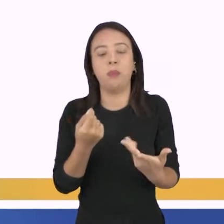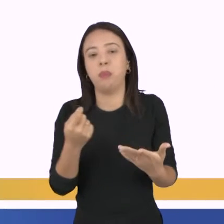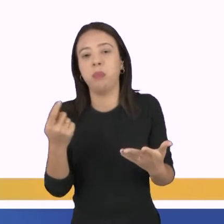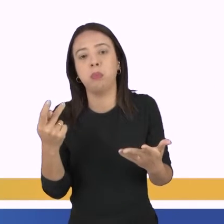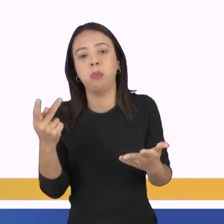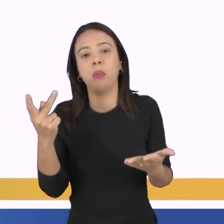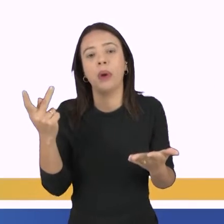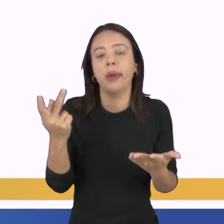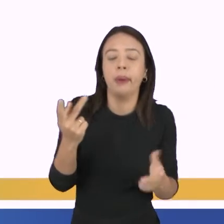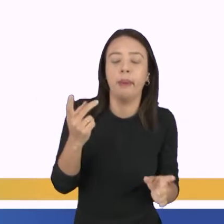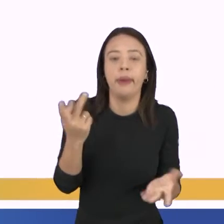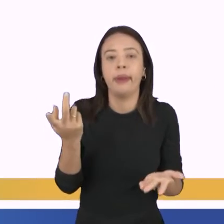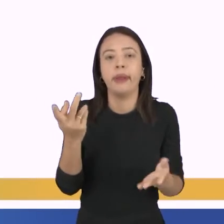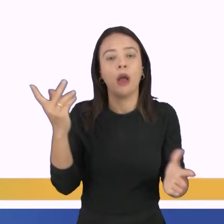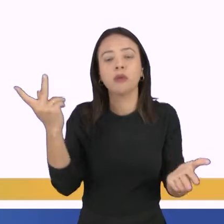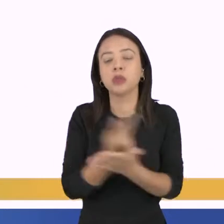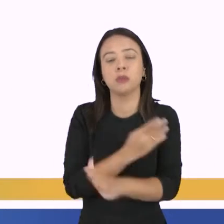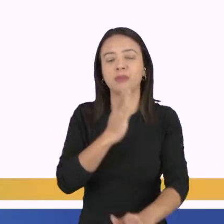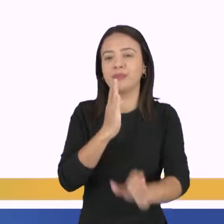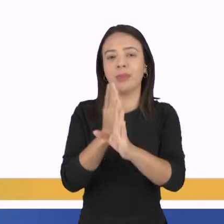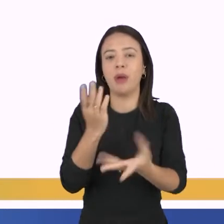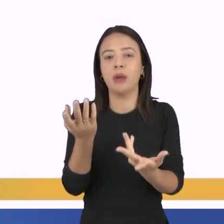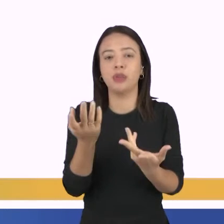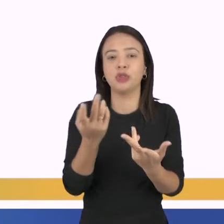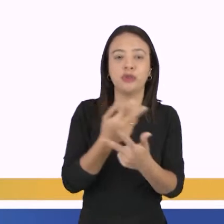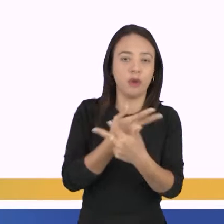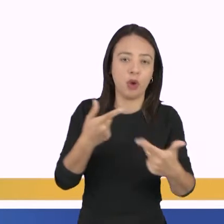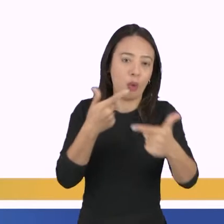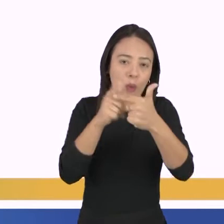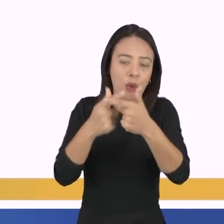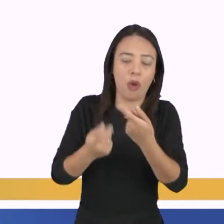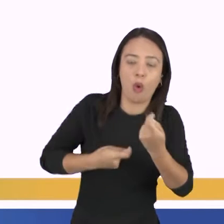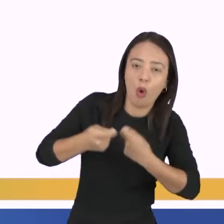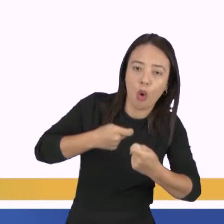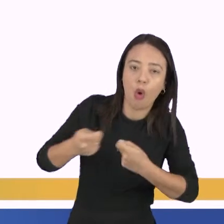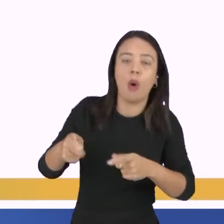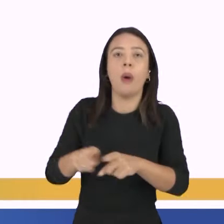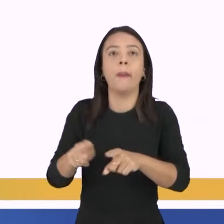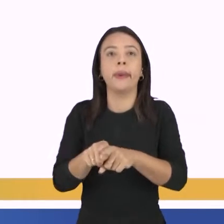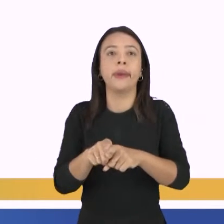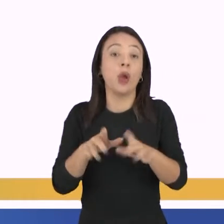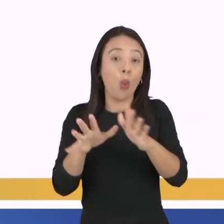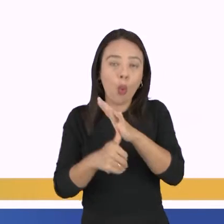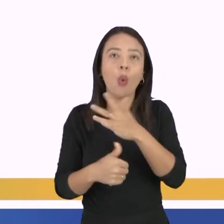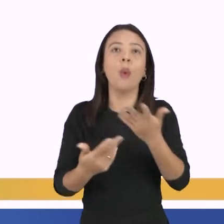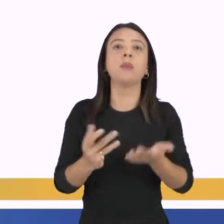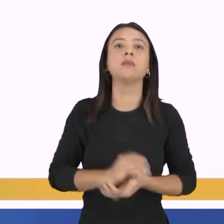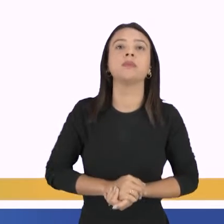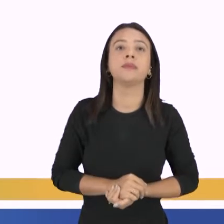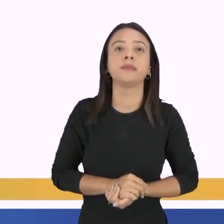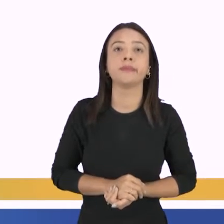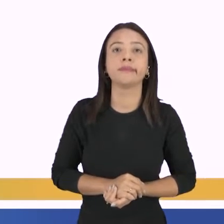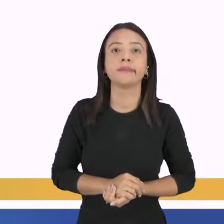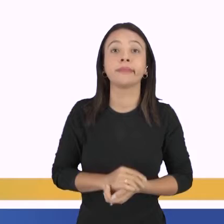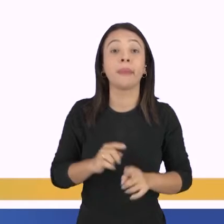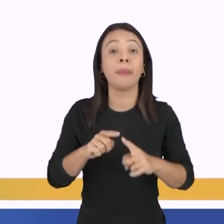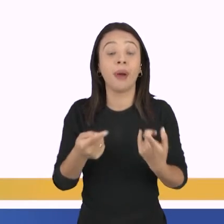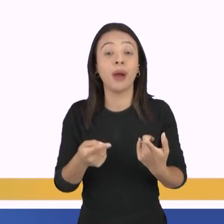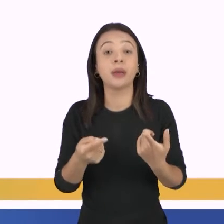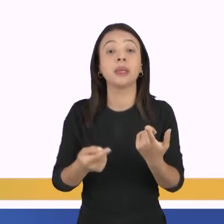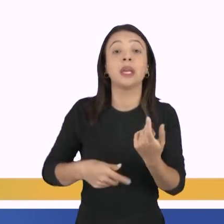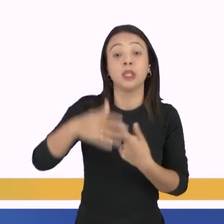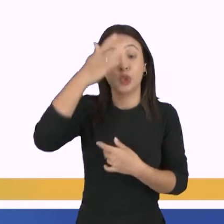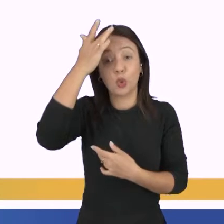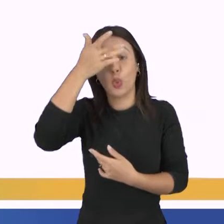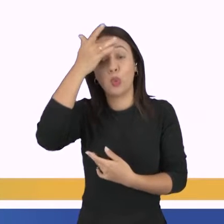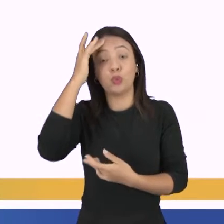sociais. A decadência ou as últimas resistências dos militares maias foram sufocadas pelos conquistadores espanhóis.